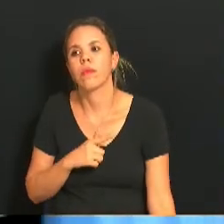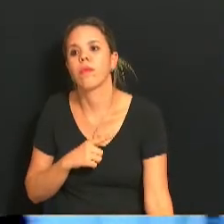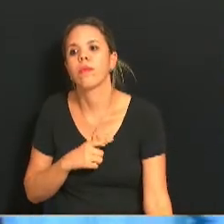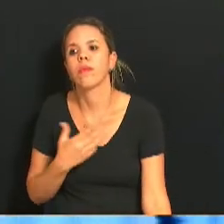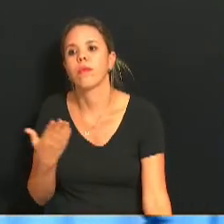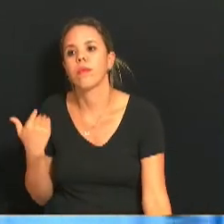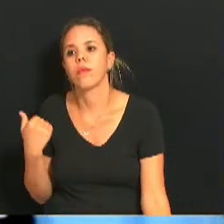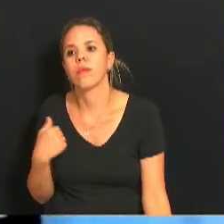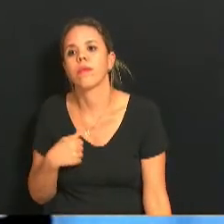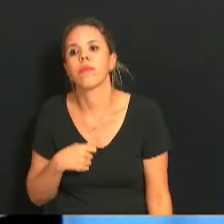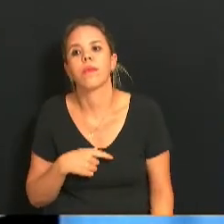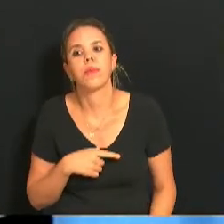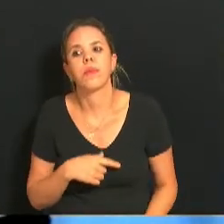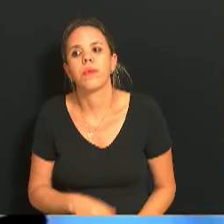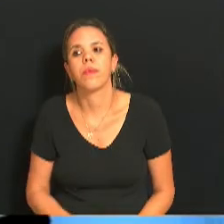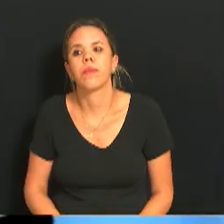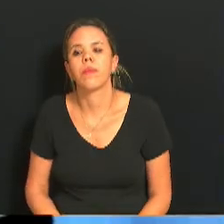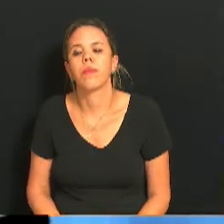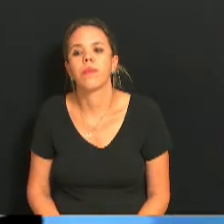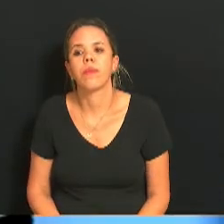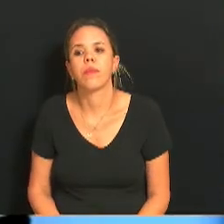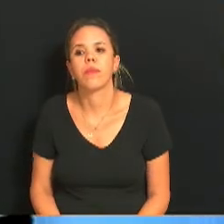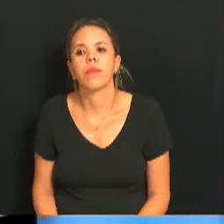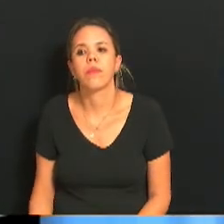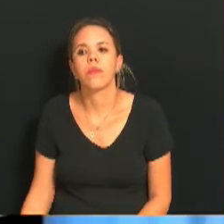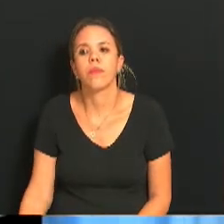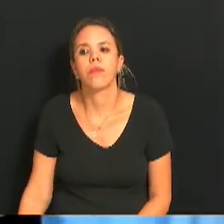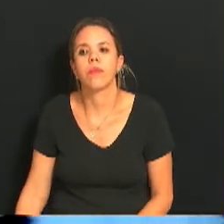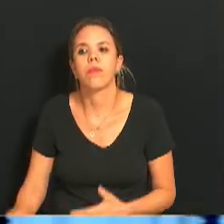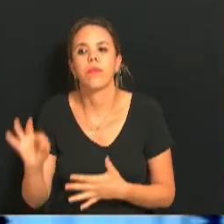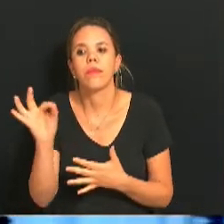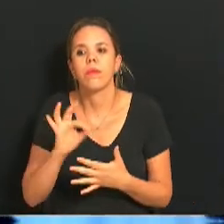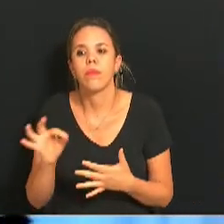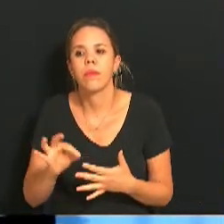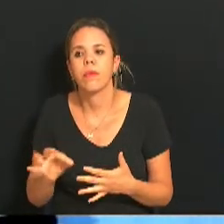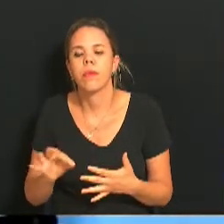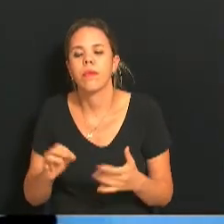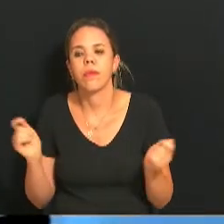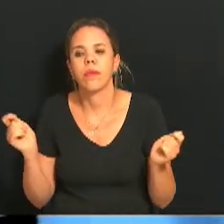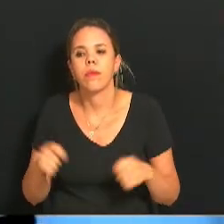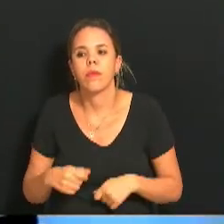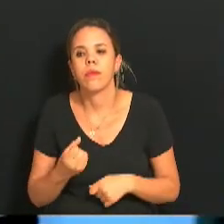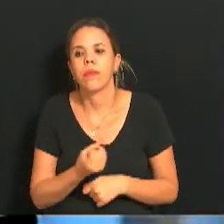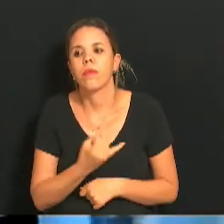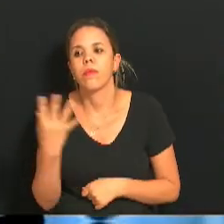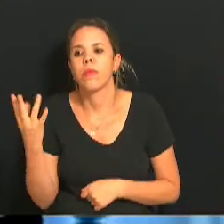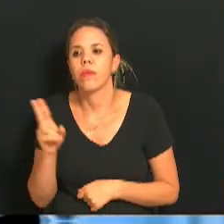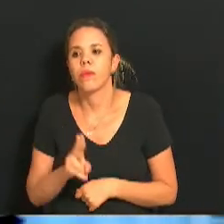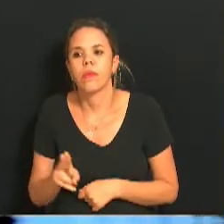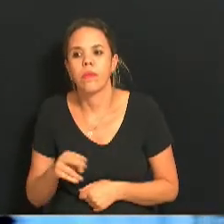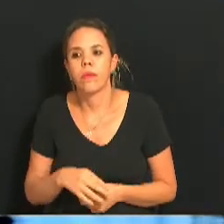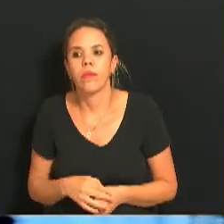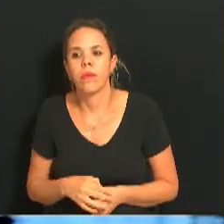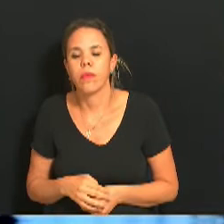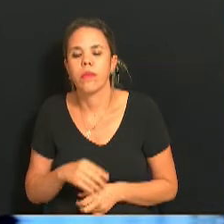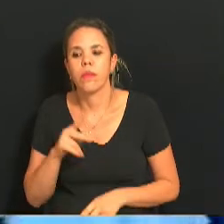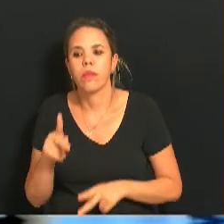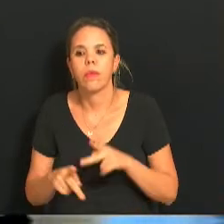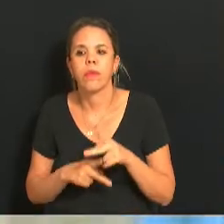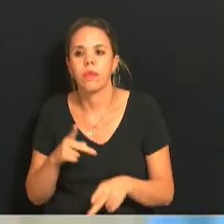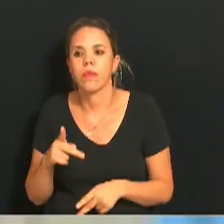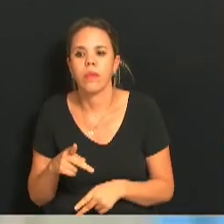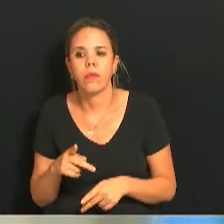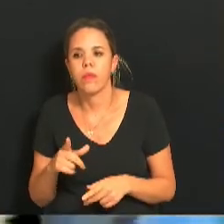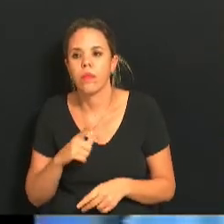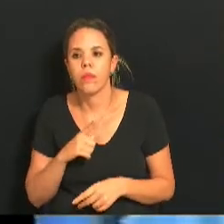dia e também o esse conjunto de capacidade e os membros do com